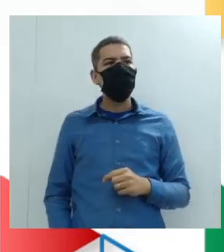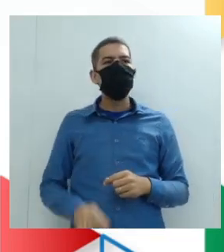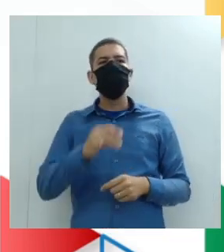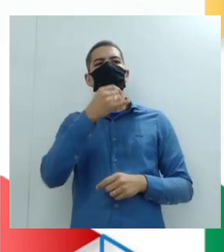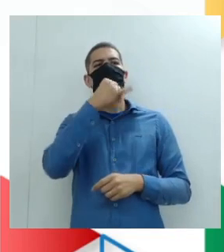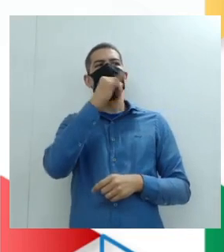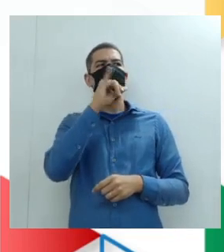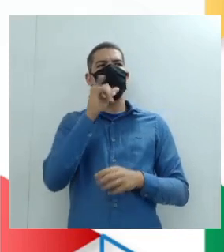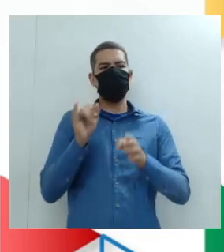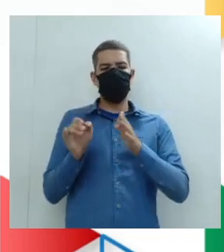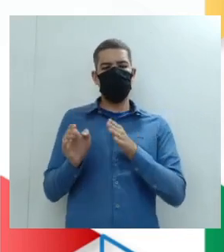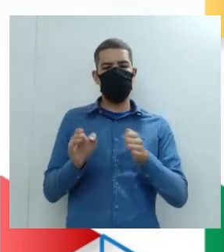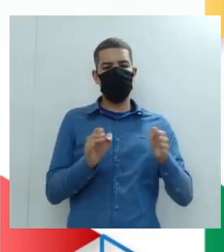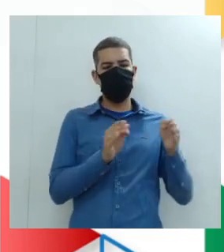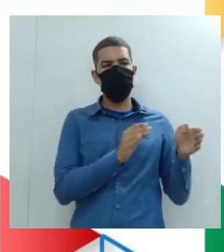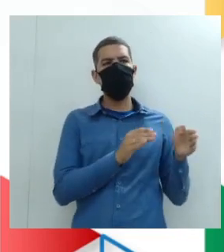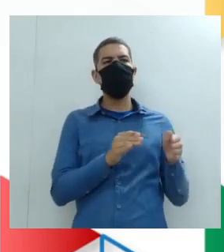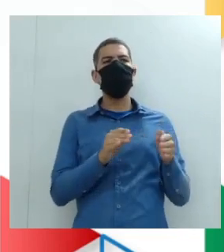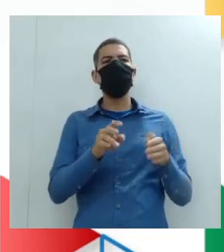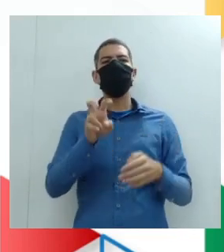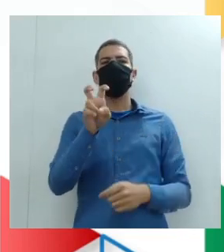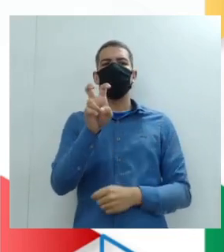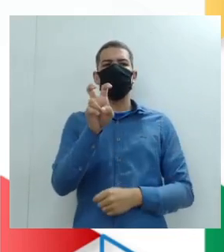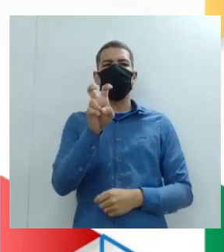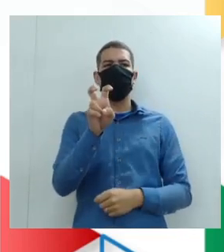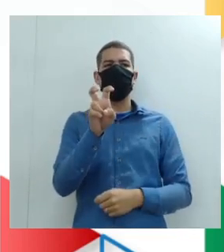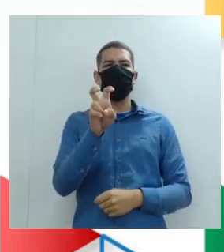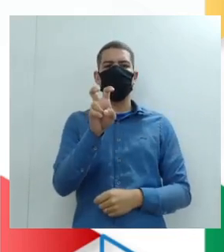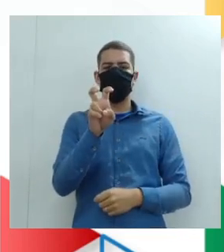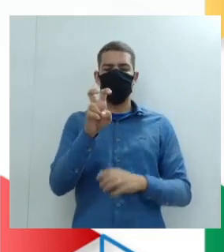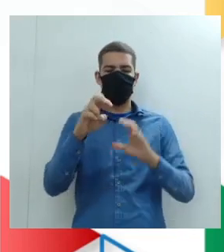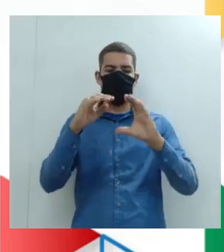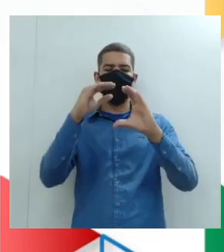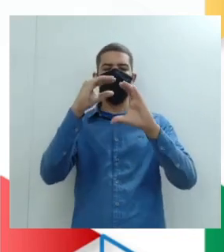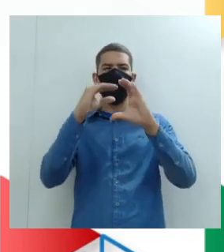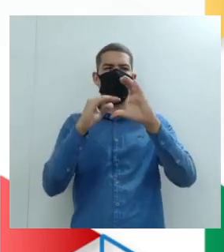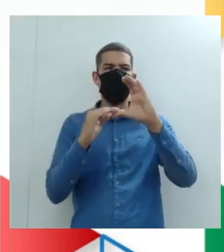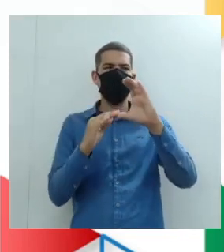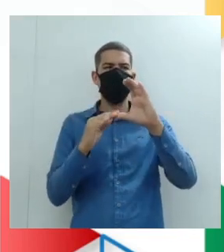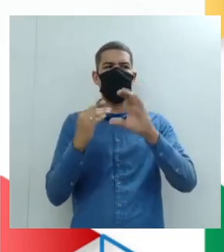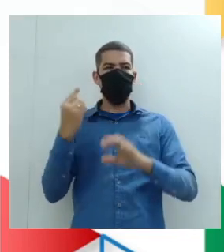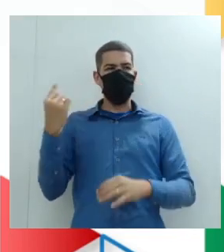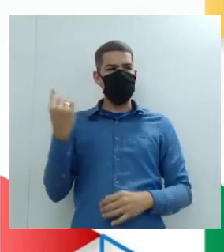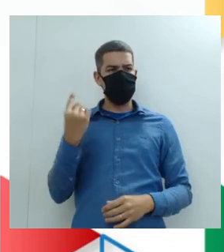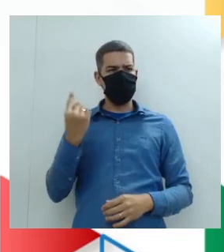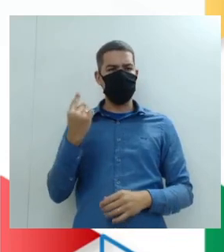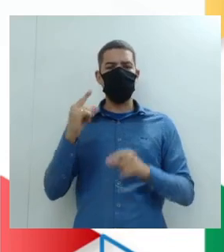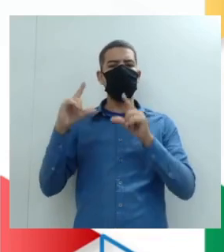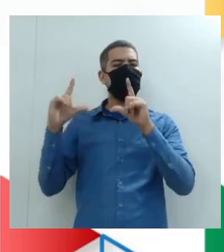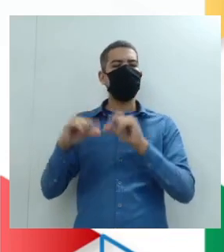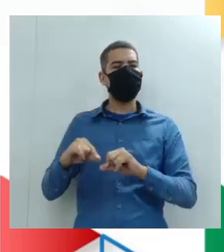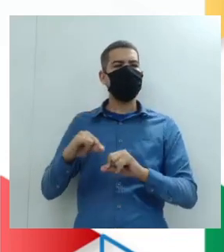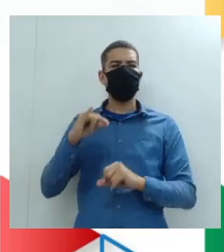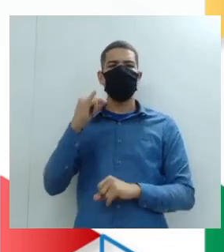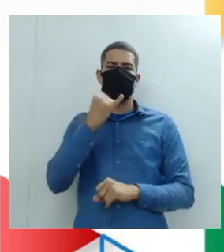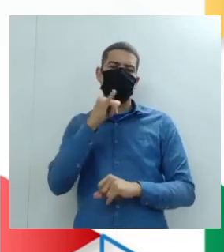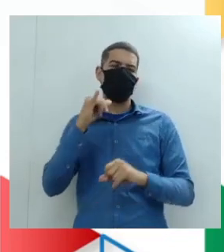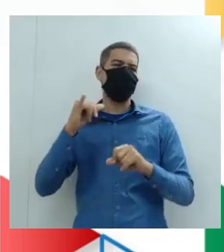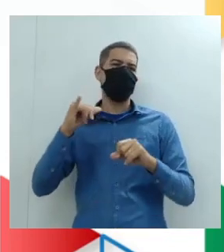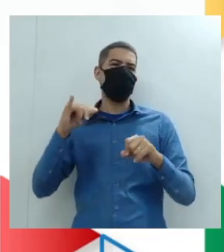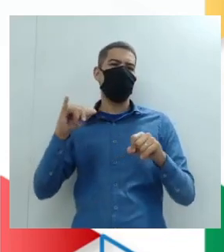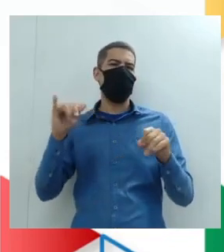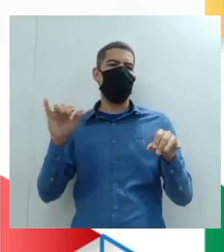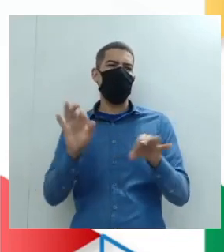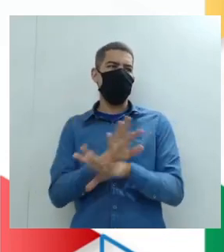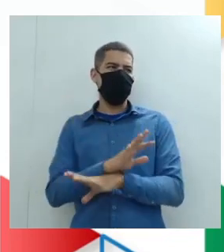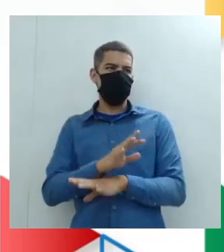em 5 partes iguais. Ora, primeiro ela é descarregada, não aparece praticamente nada, ou apenas uma linha